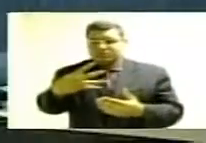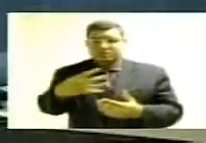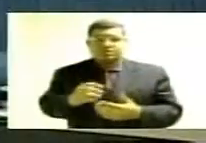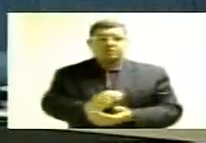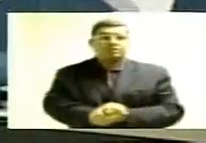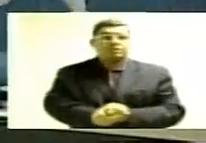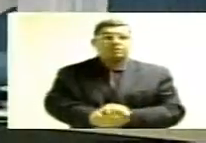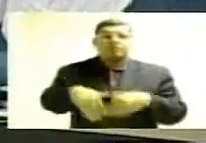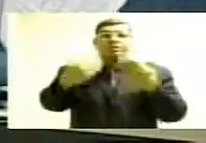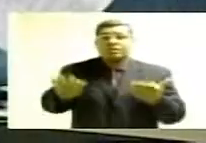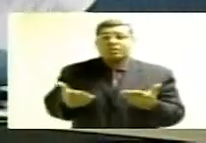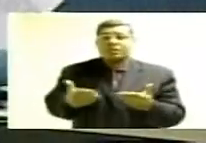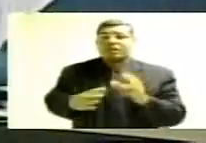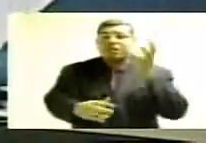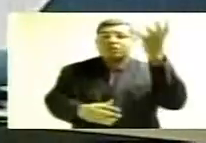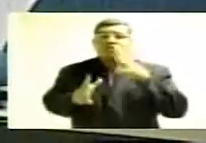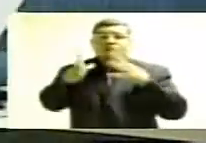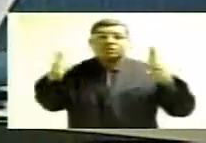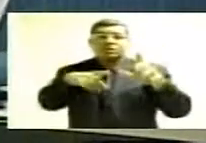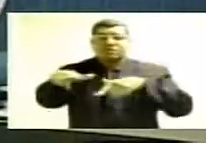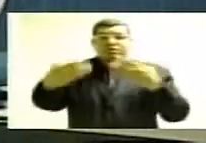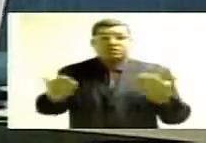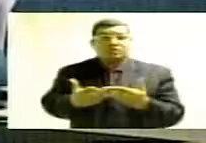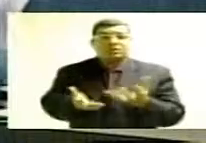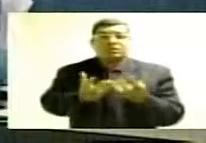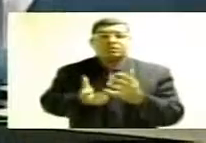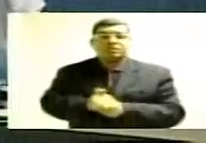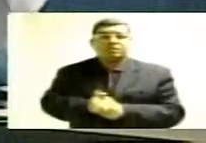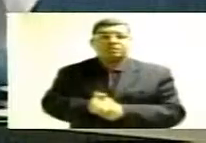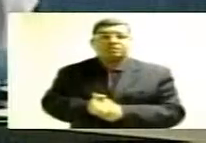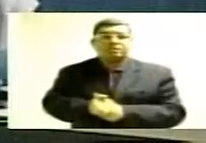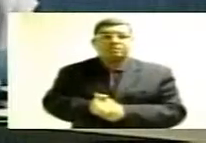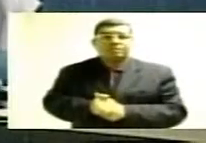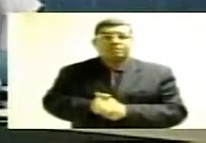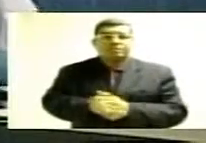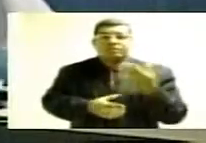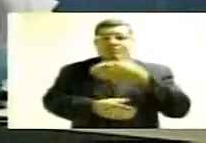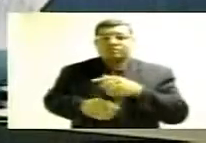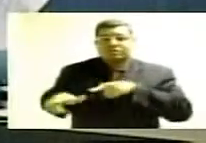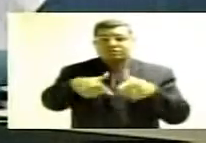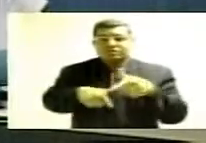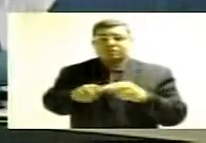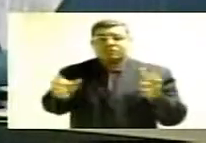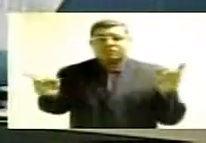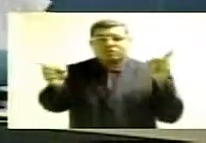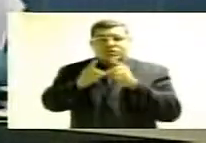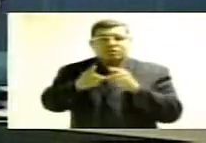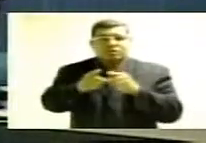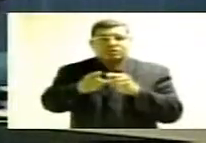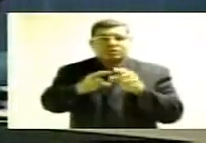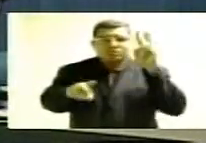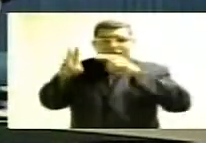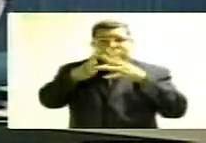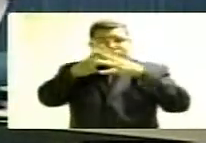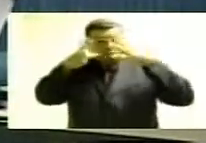1,383 bi. E aí acontece o grande equívoco. A despeito da economia retraída e de uma previsão